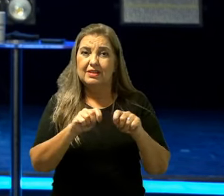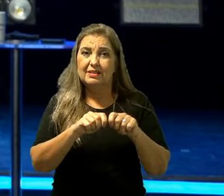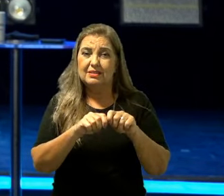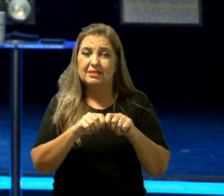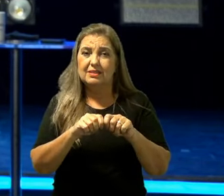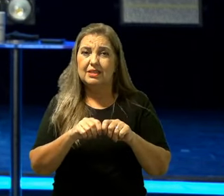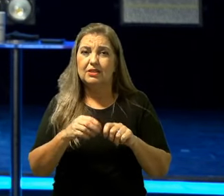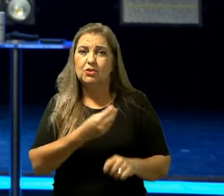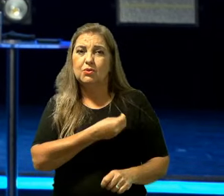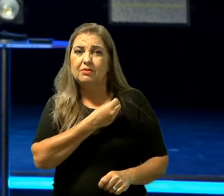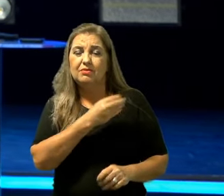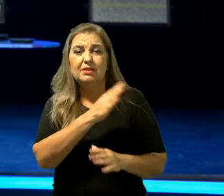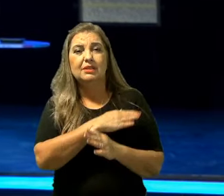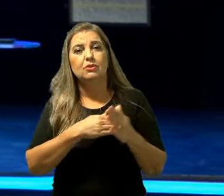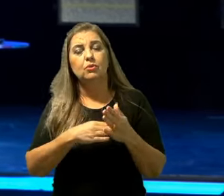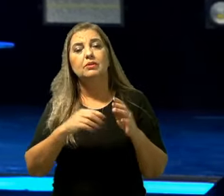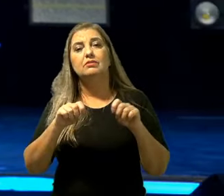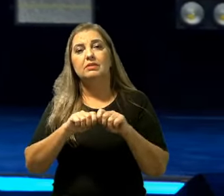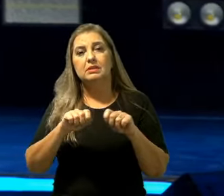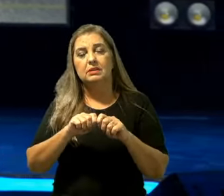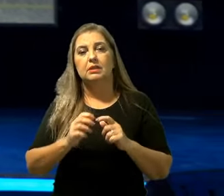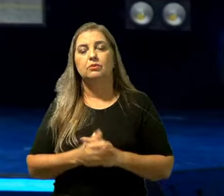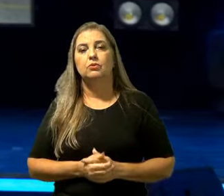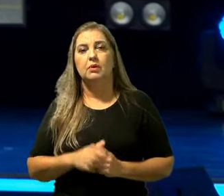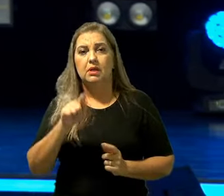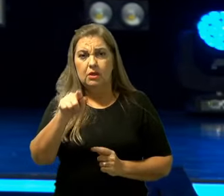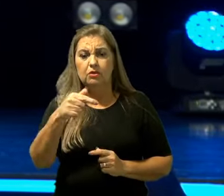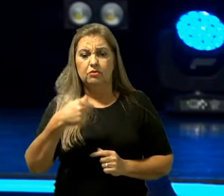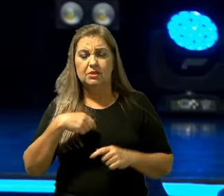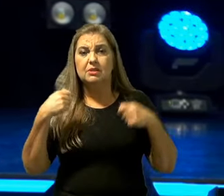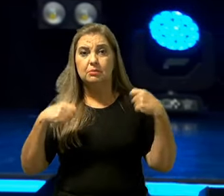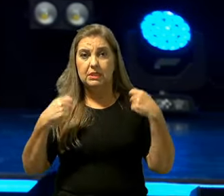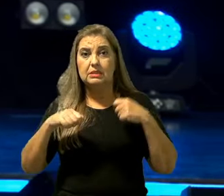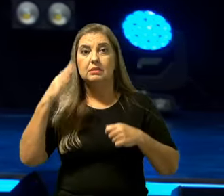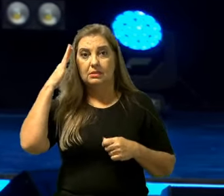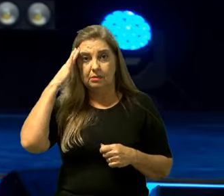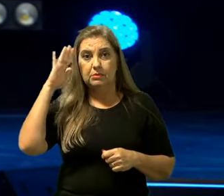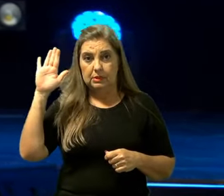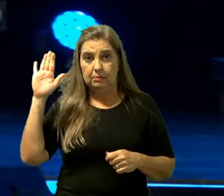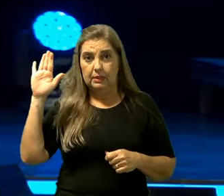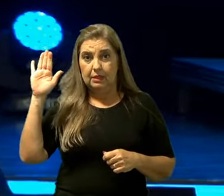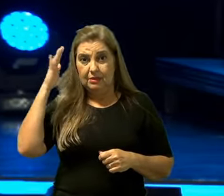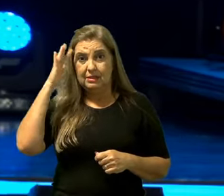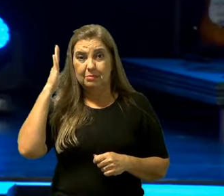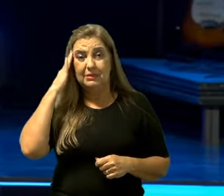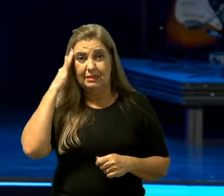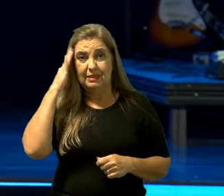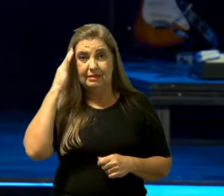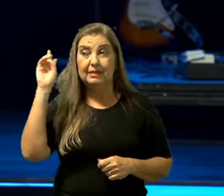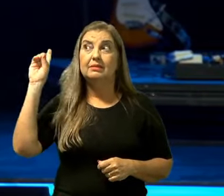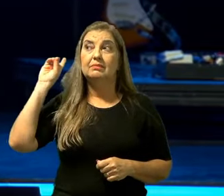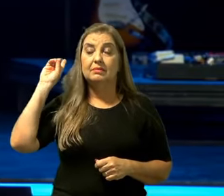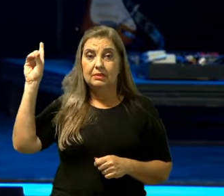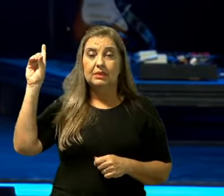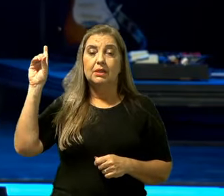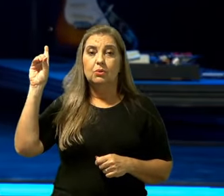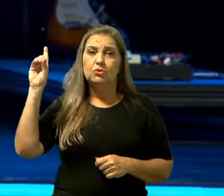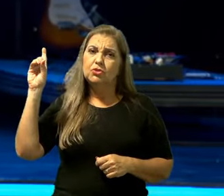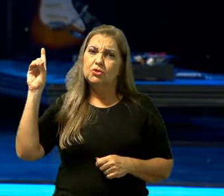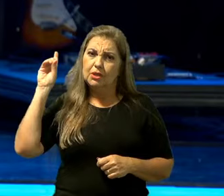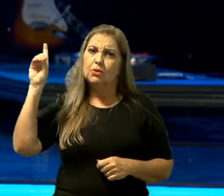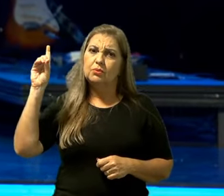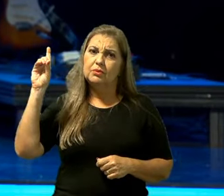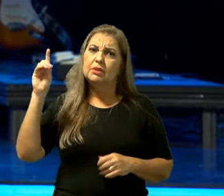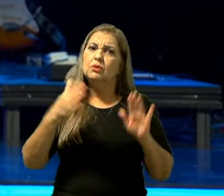fazendo. O fato é que eu e você precisamos lembrar, eu e você precisamos entender que Deus é um Deus